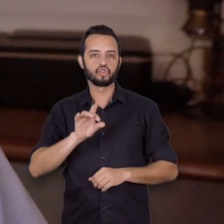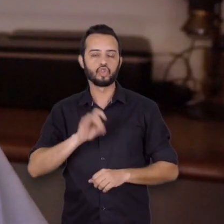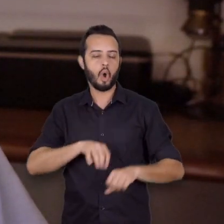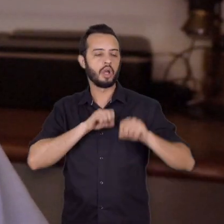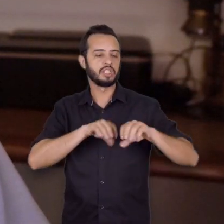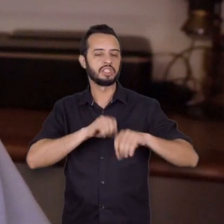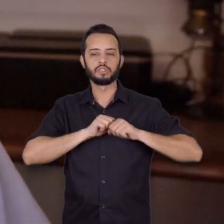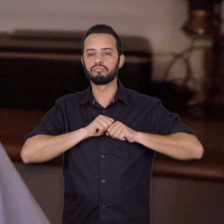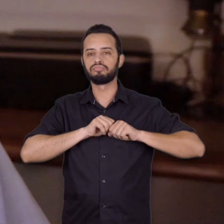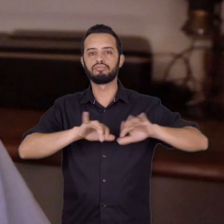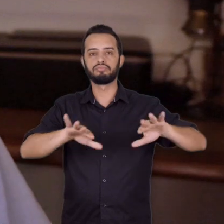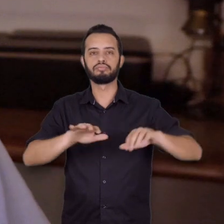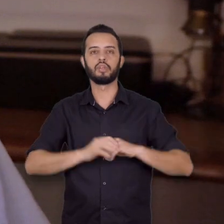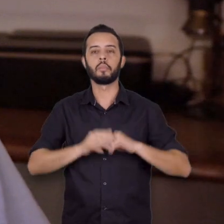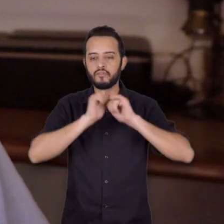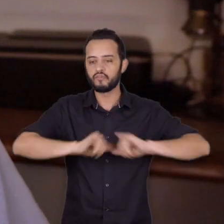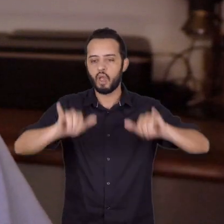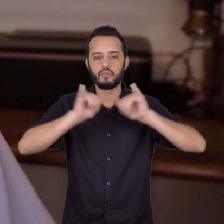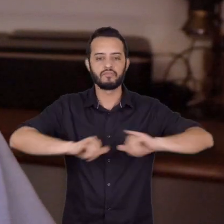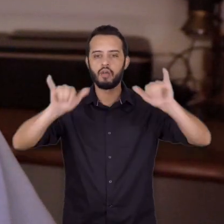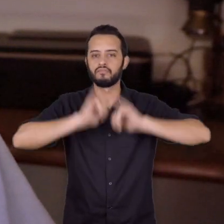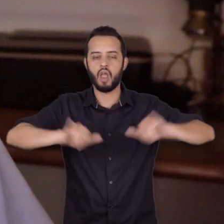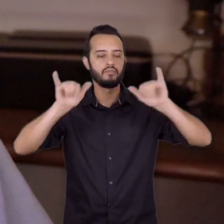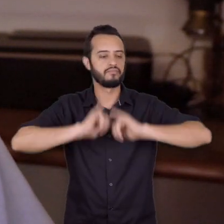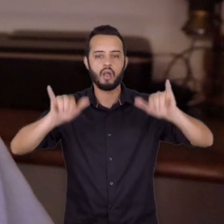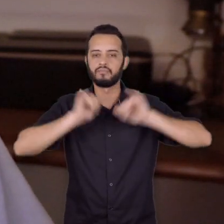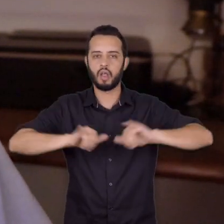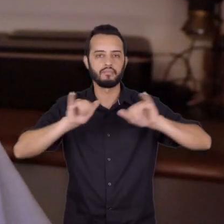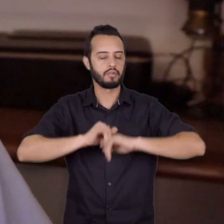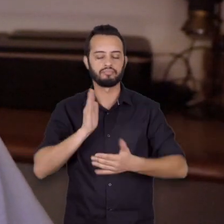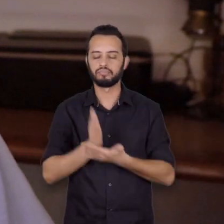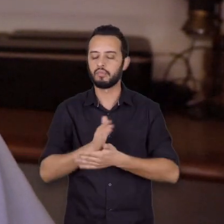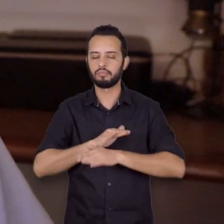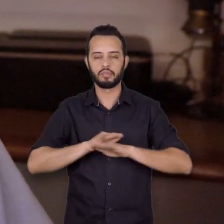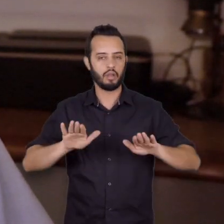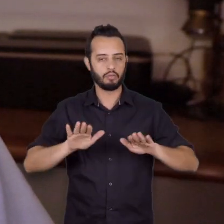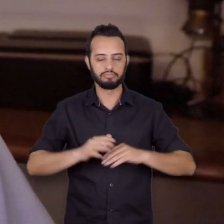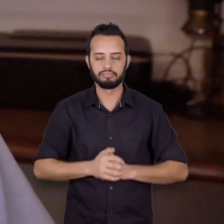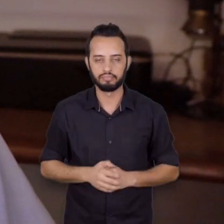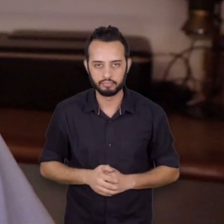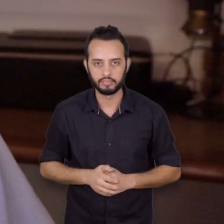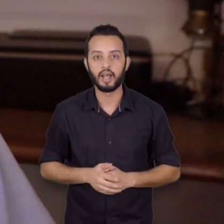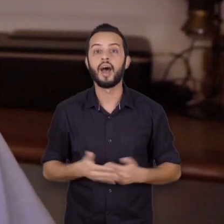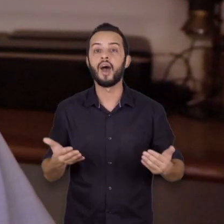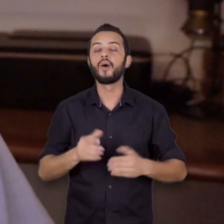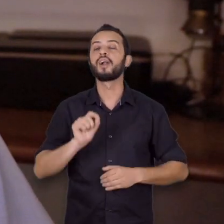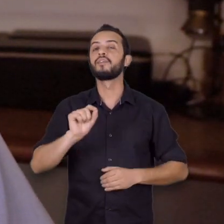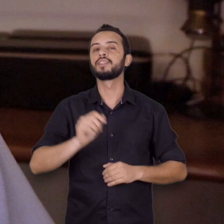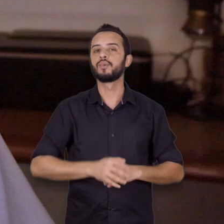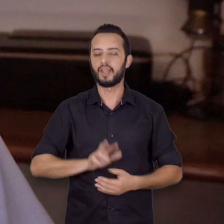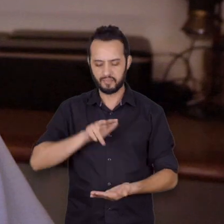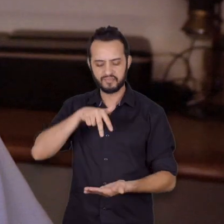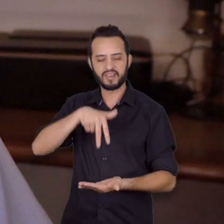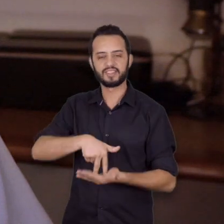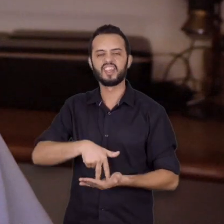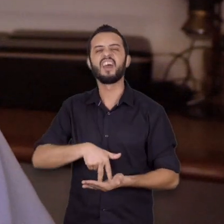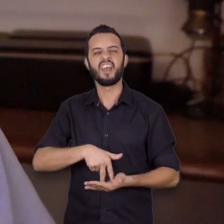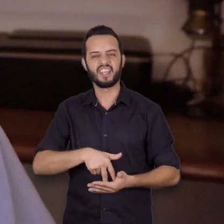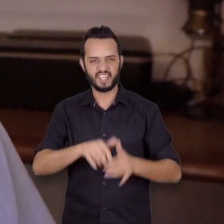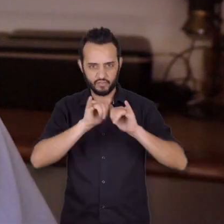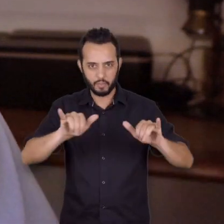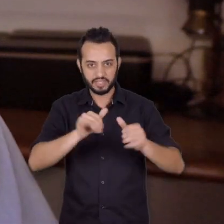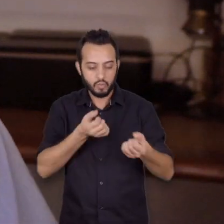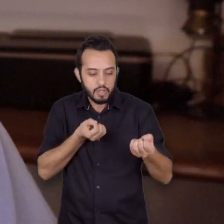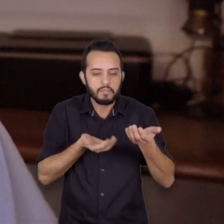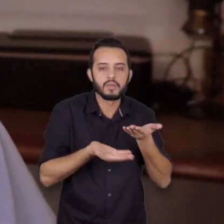o disseminador, o informador, vamos dizer assim, o sujeito que transmite informação, mas aquele sujeito